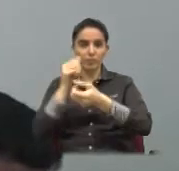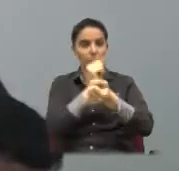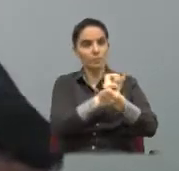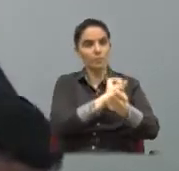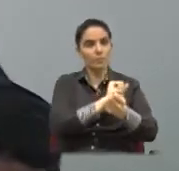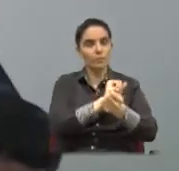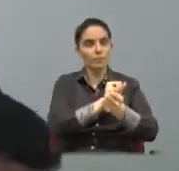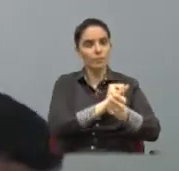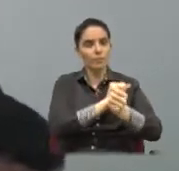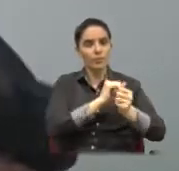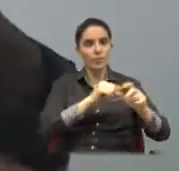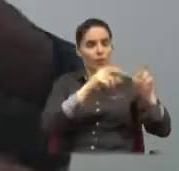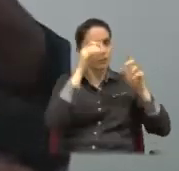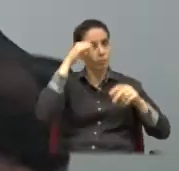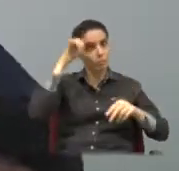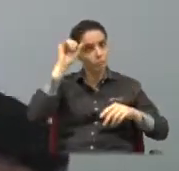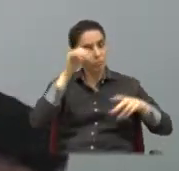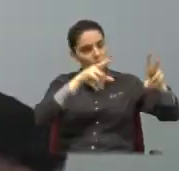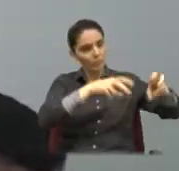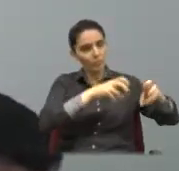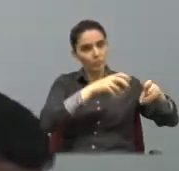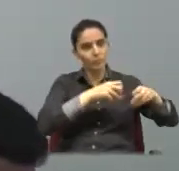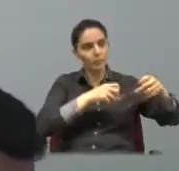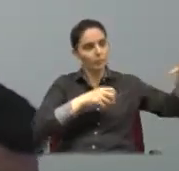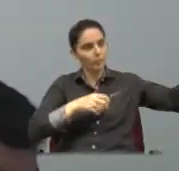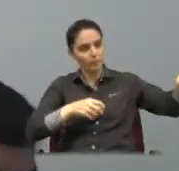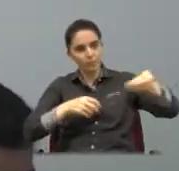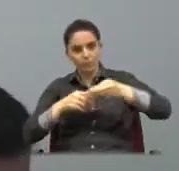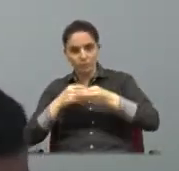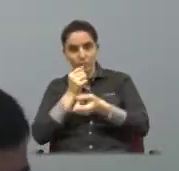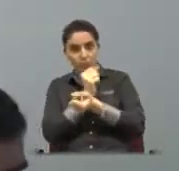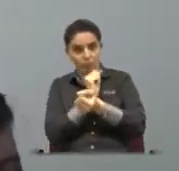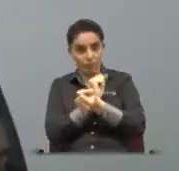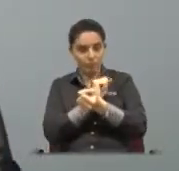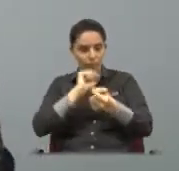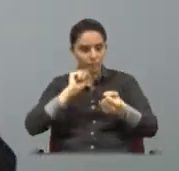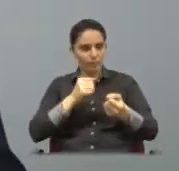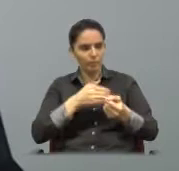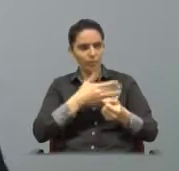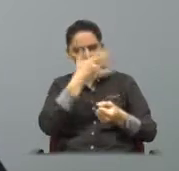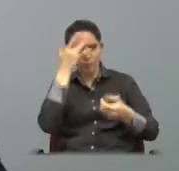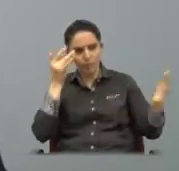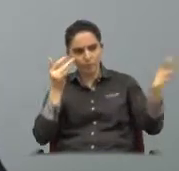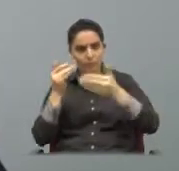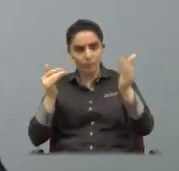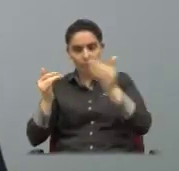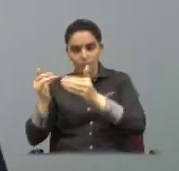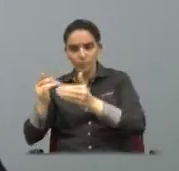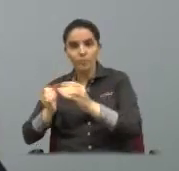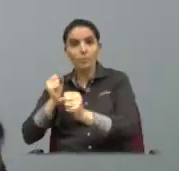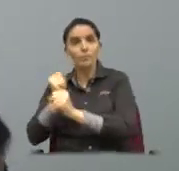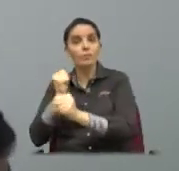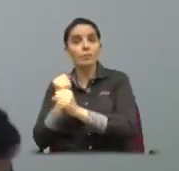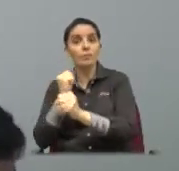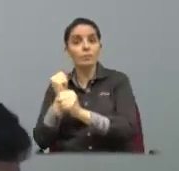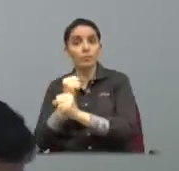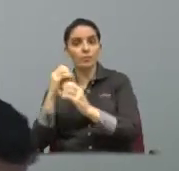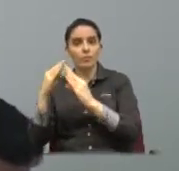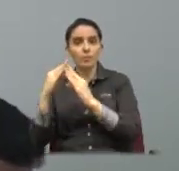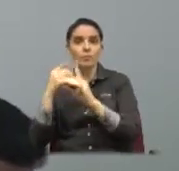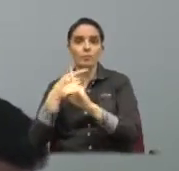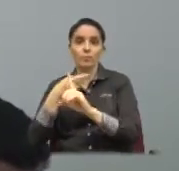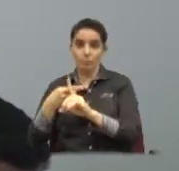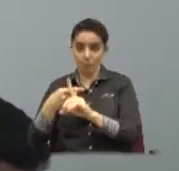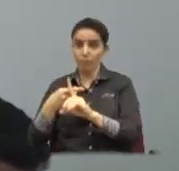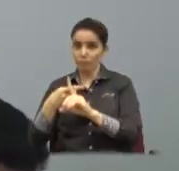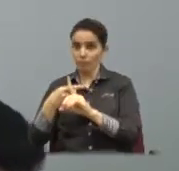os principais fazendeiros cederam escravos para que terminasse em 1856 aquela igreja. Como a